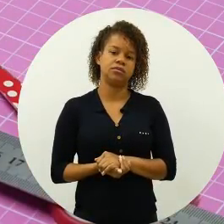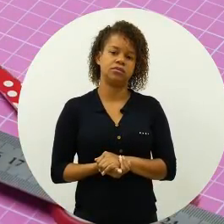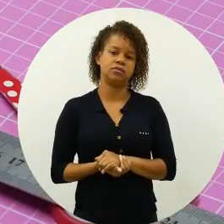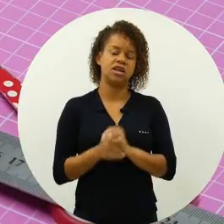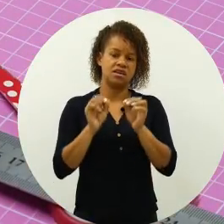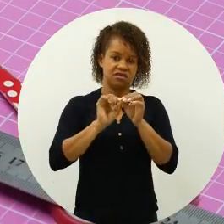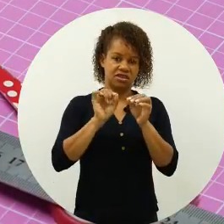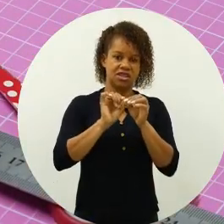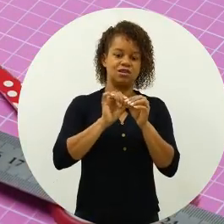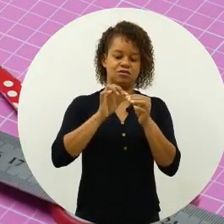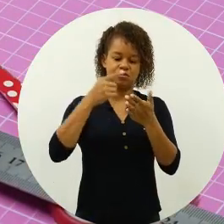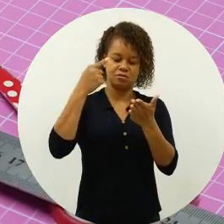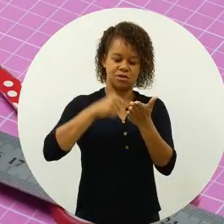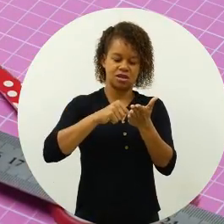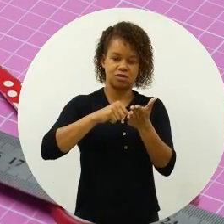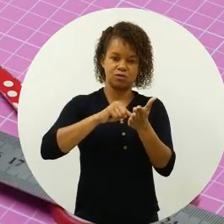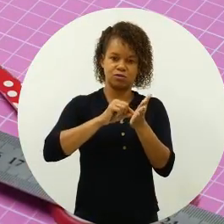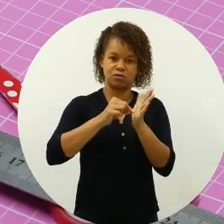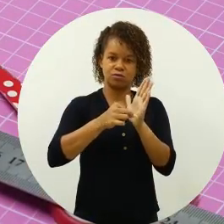e fazemos a marcação.